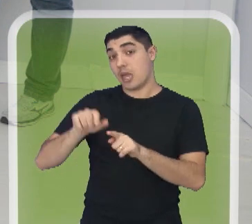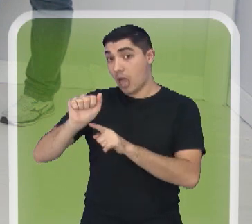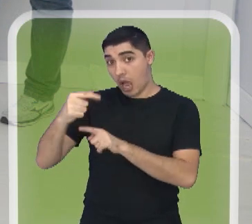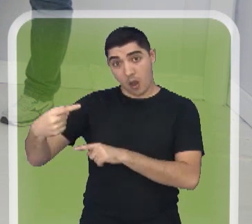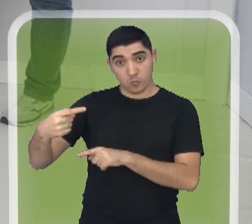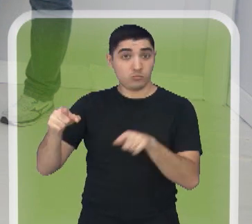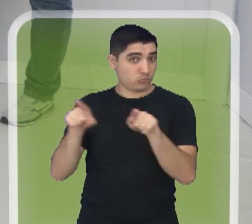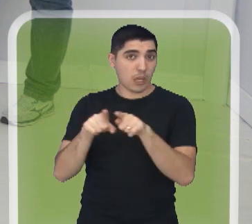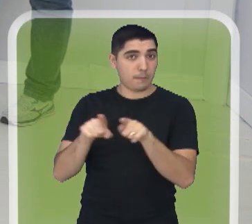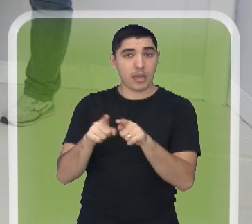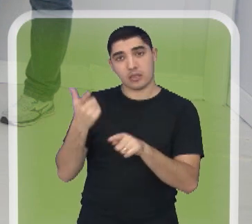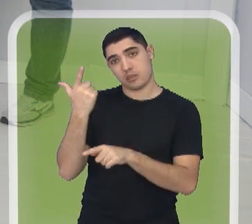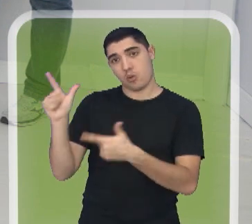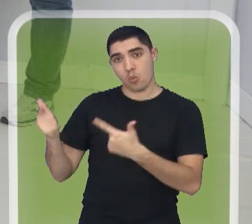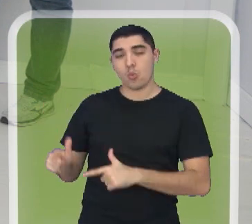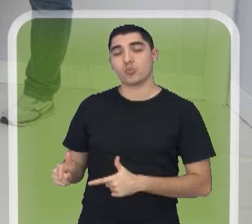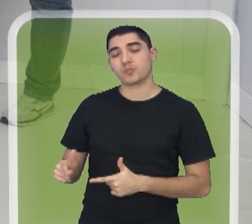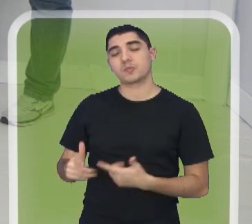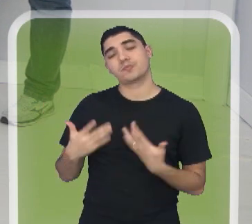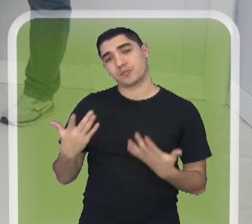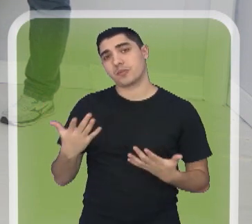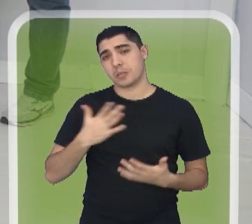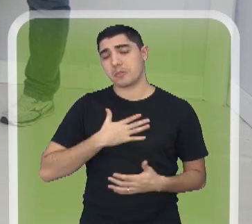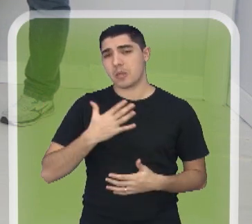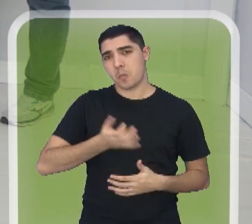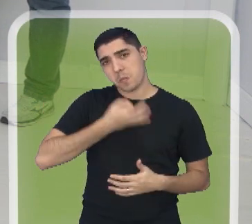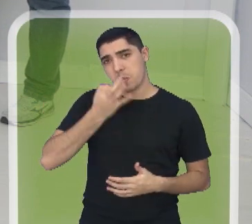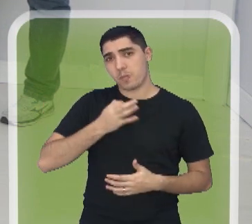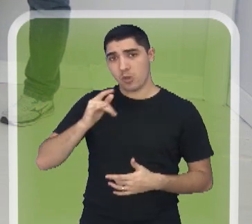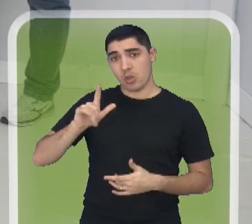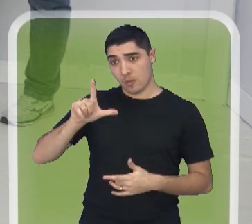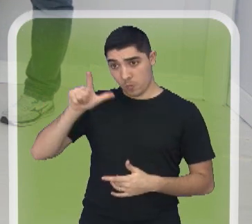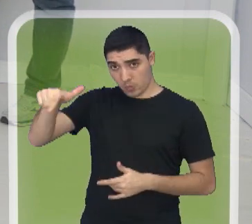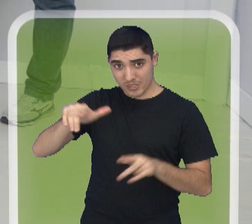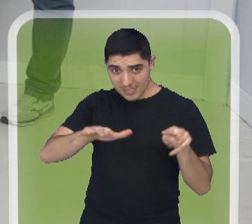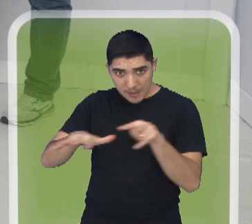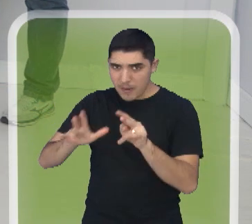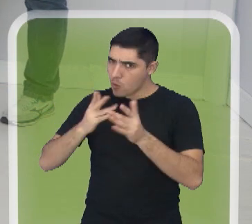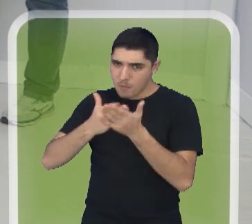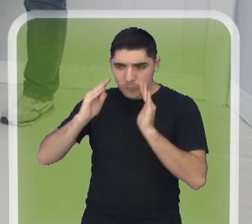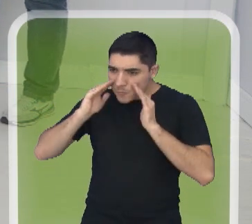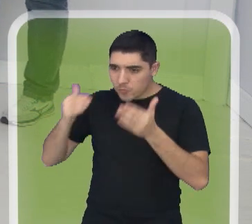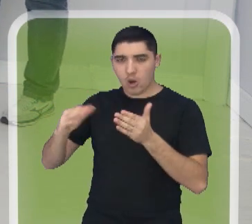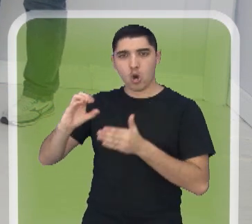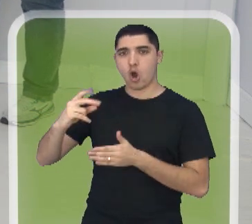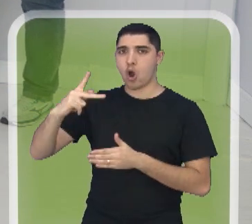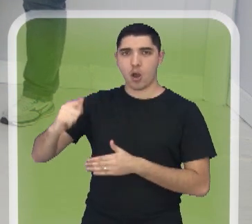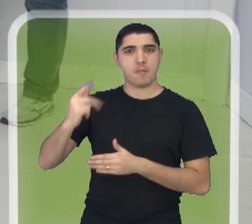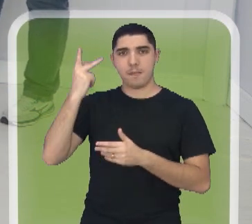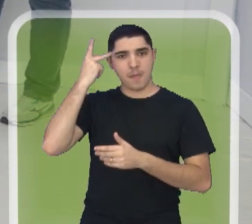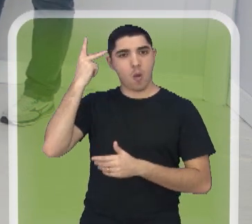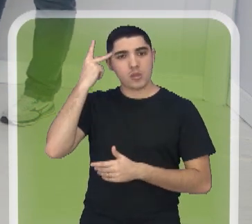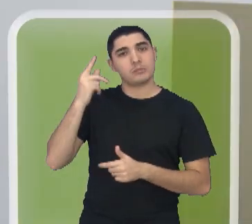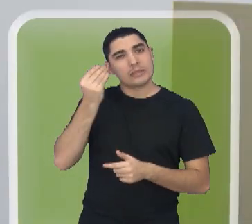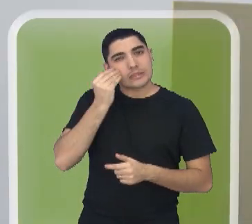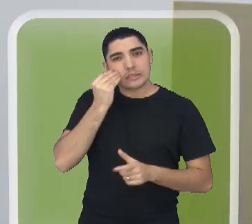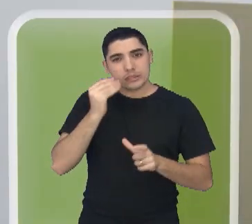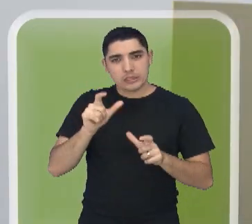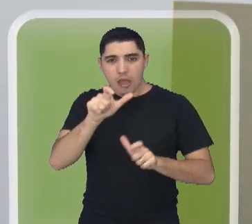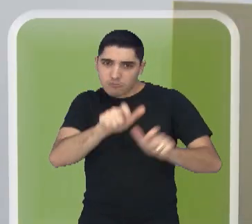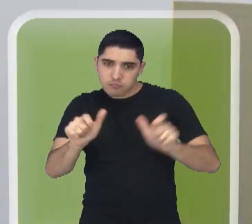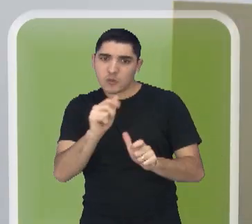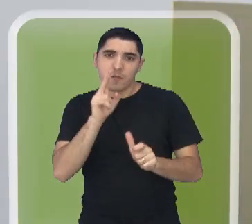Então, acho que a partir de semana que vem é foco total nesse planejamento, a partir de segunda-feira, para a gente realmente montar um time forte para vir